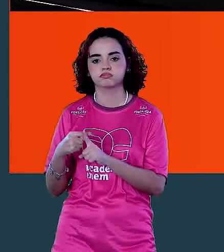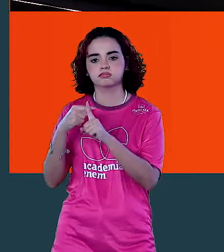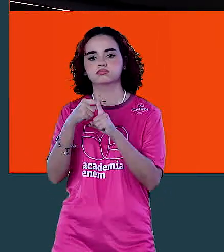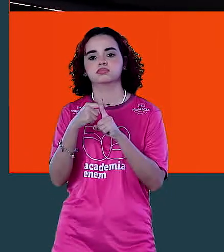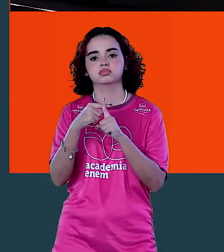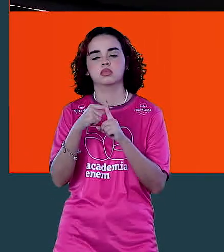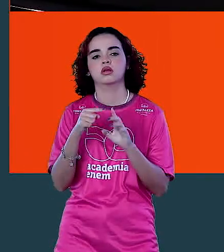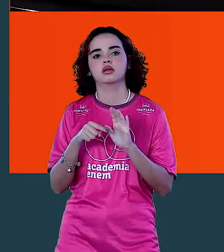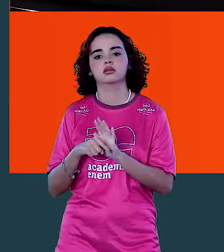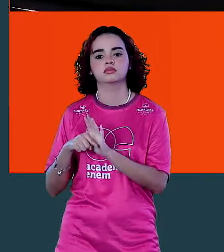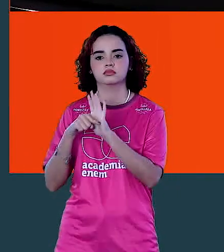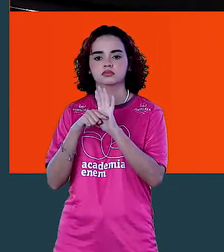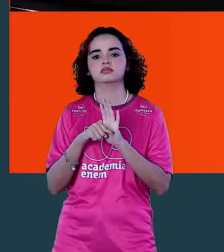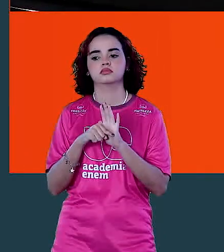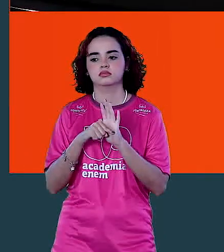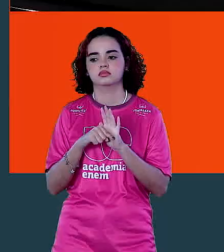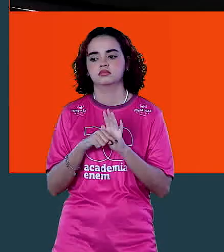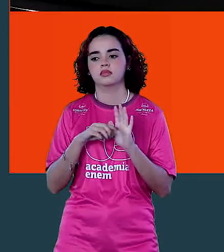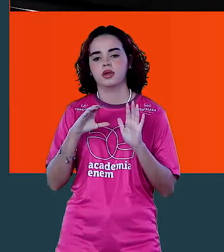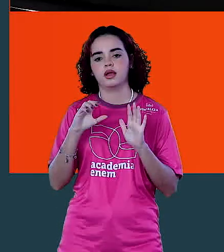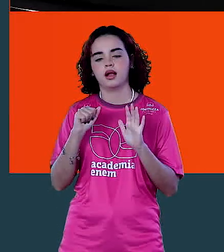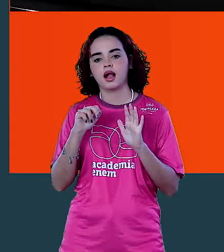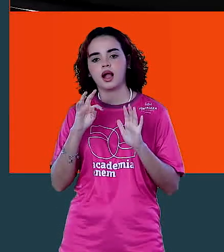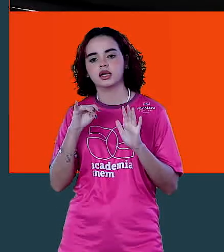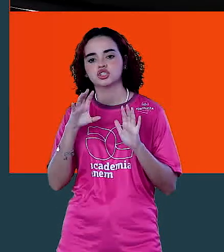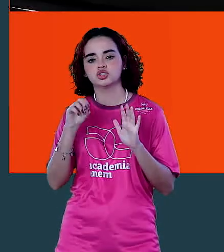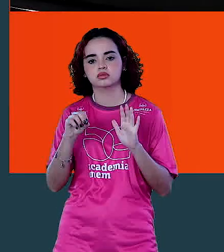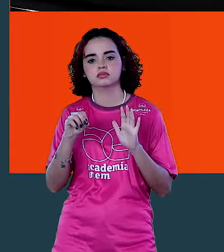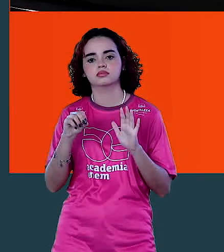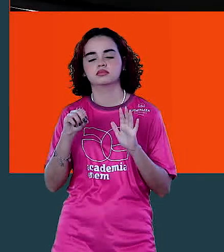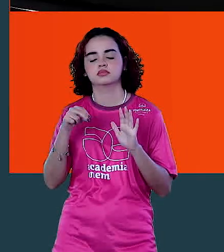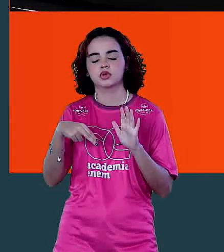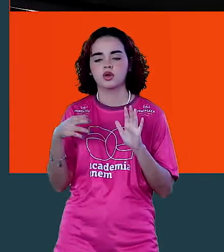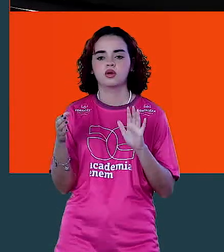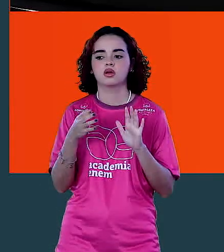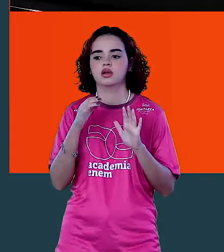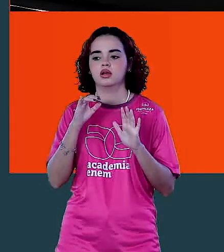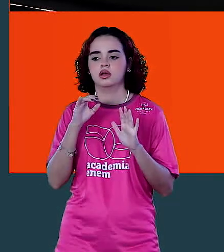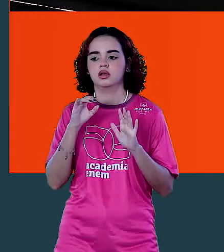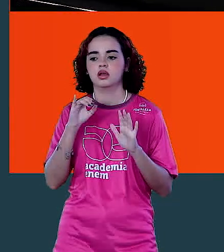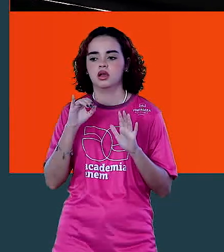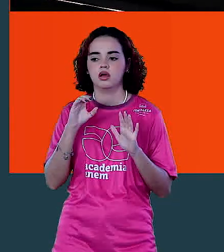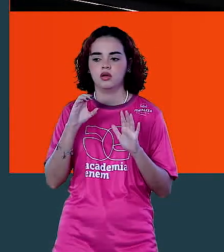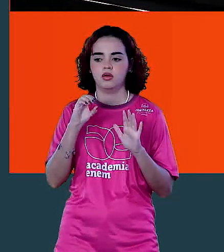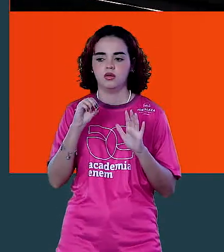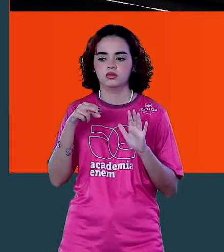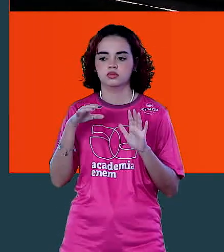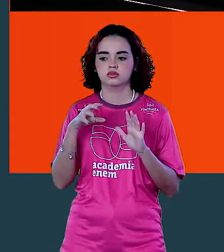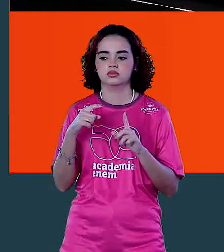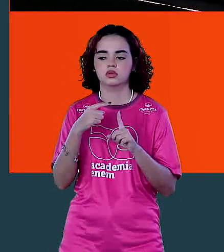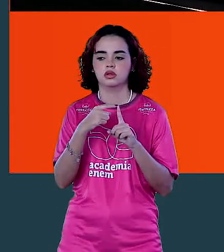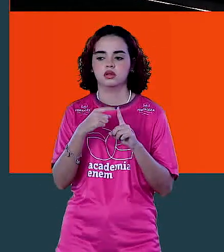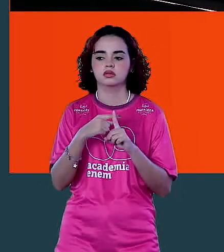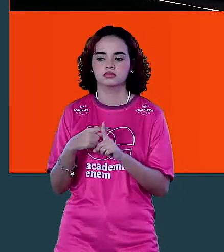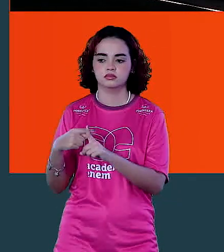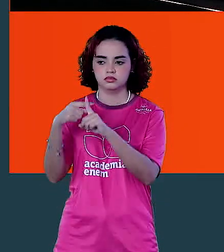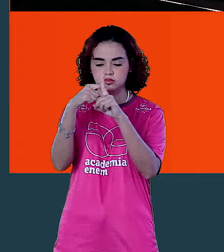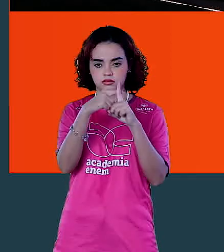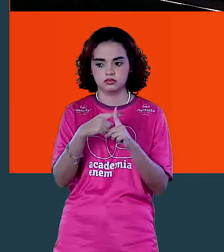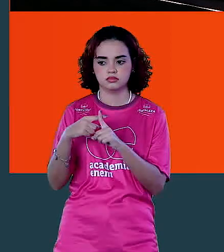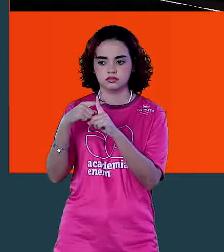quê? Cátions e ânions. Tem carga. Opa, tem carga naquela molécula, um sabão,